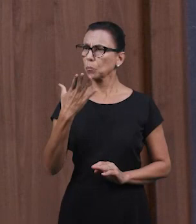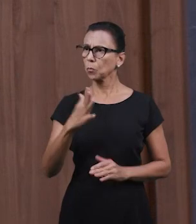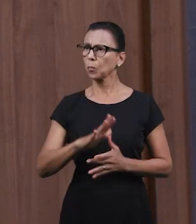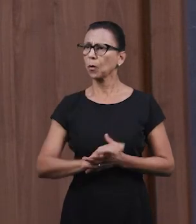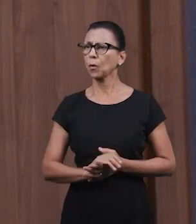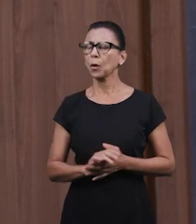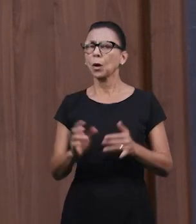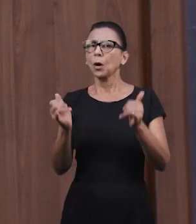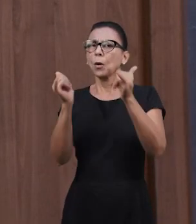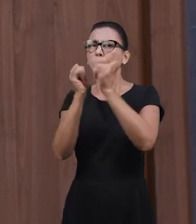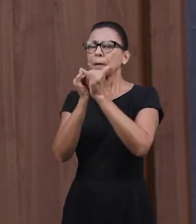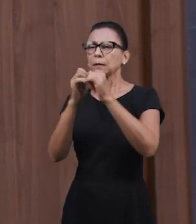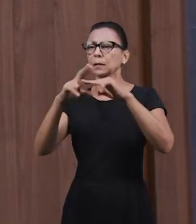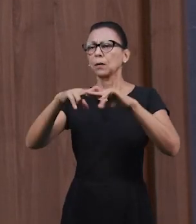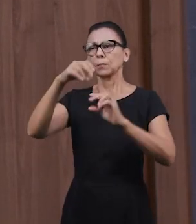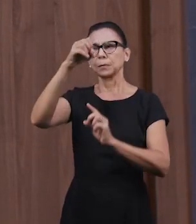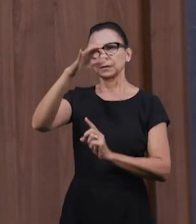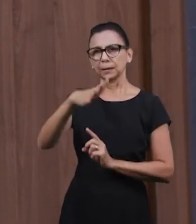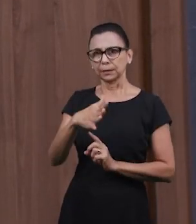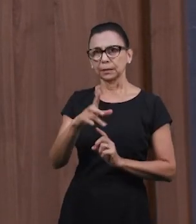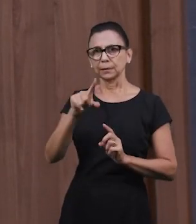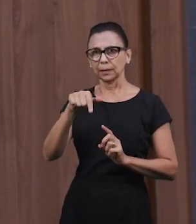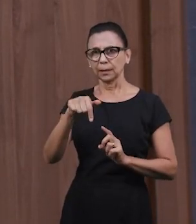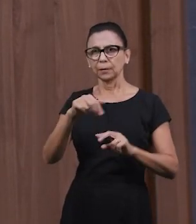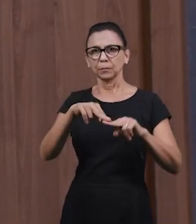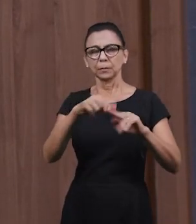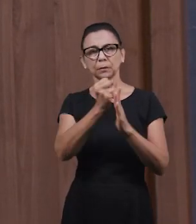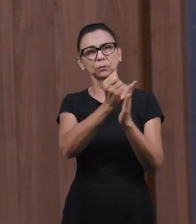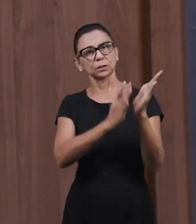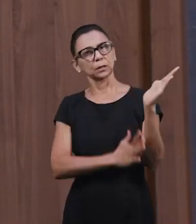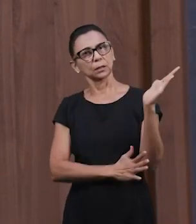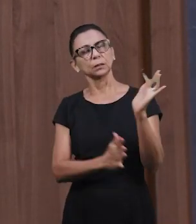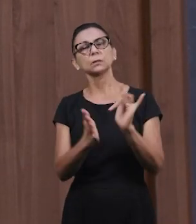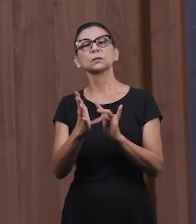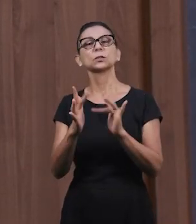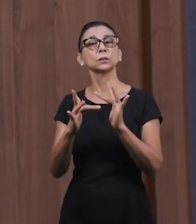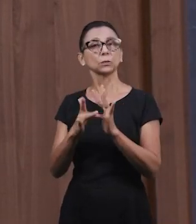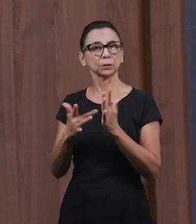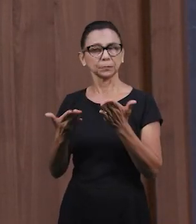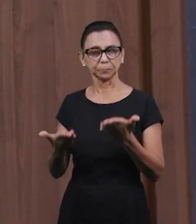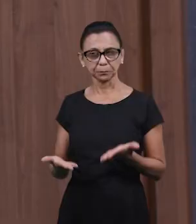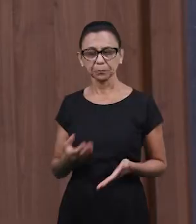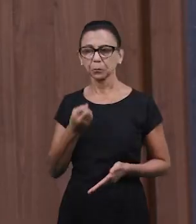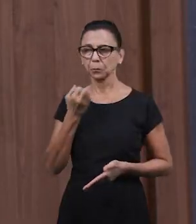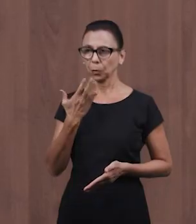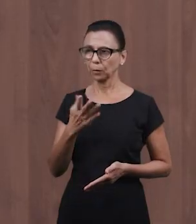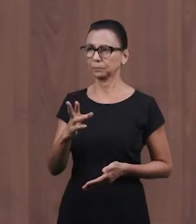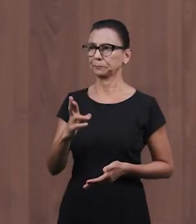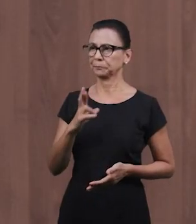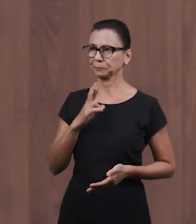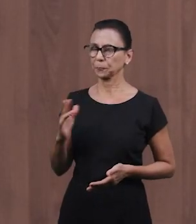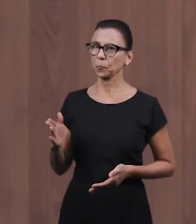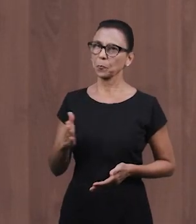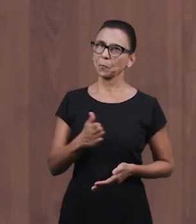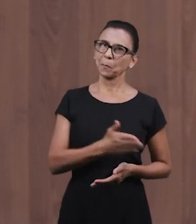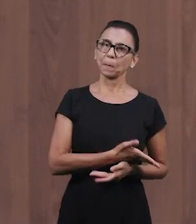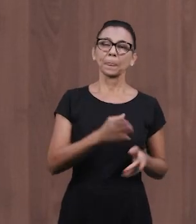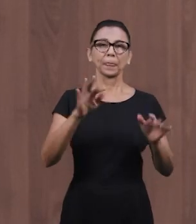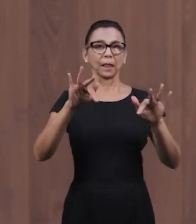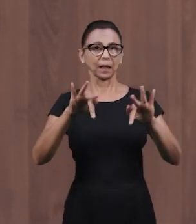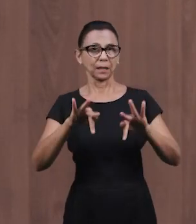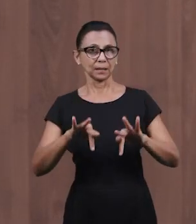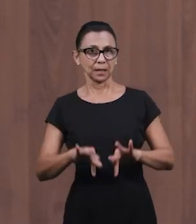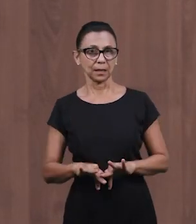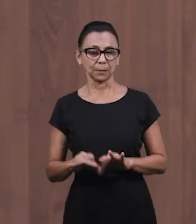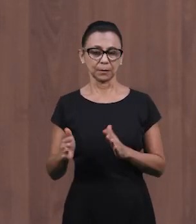respeito da justificação pela graça, pelo sangue de Jesus. Muito boa a sua resposta. Agora, irmãos, nós